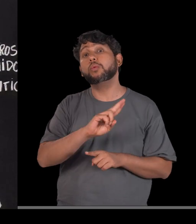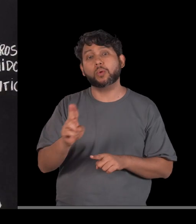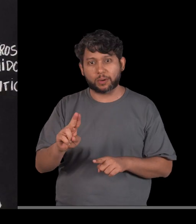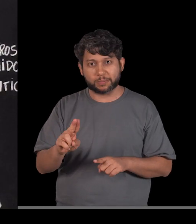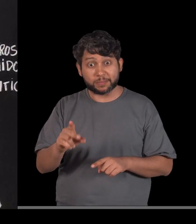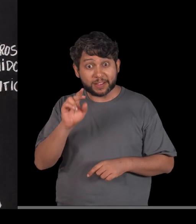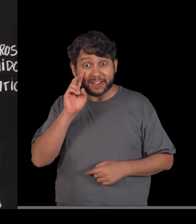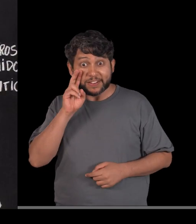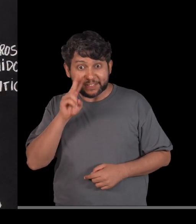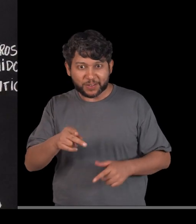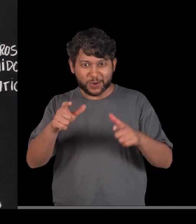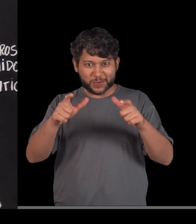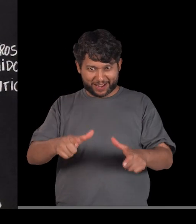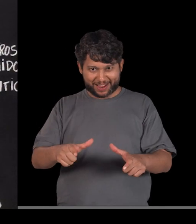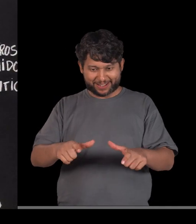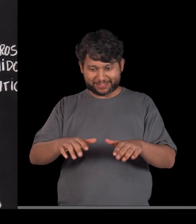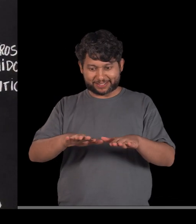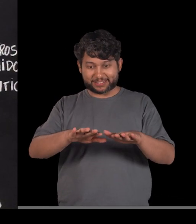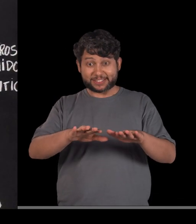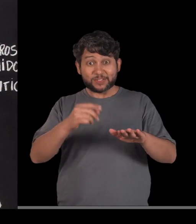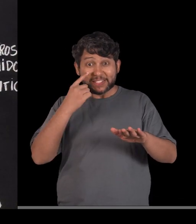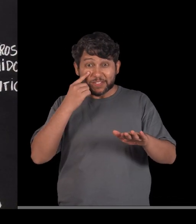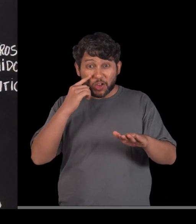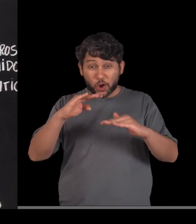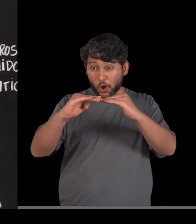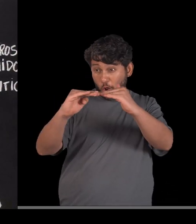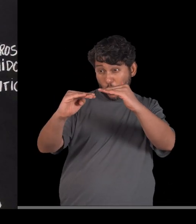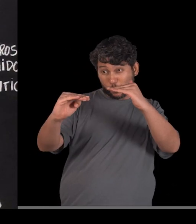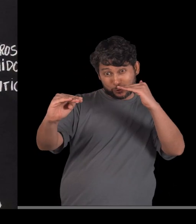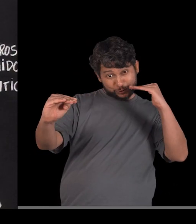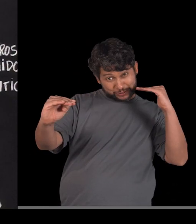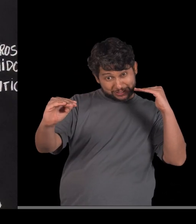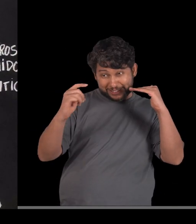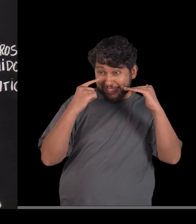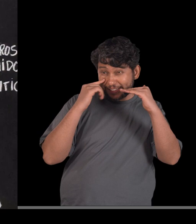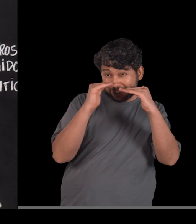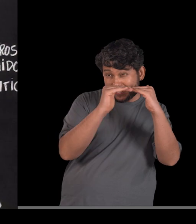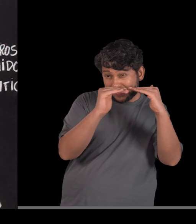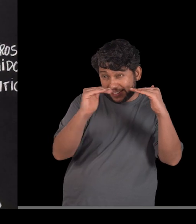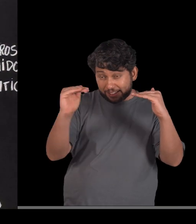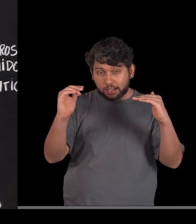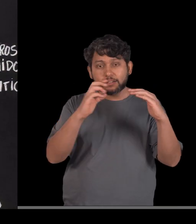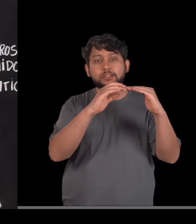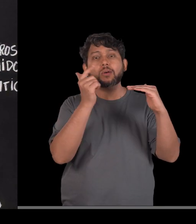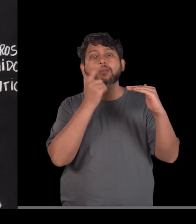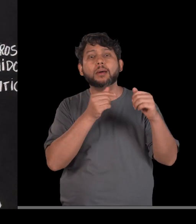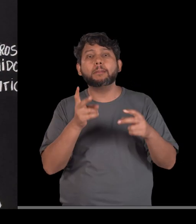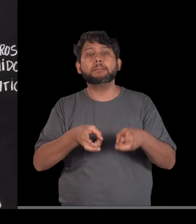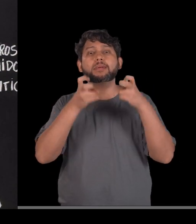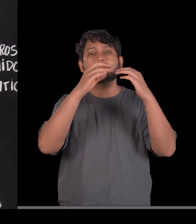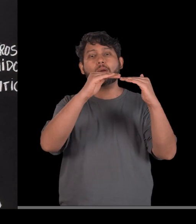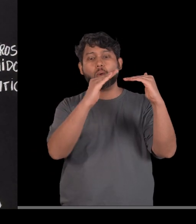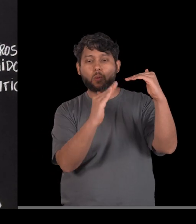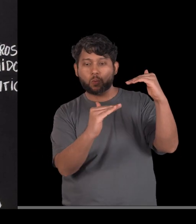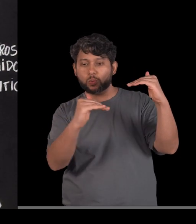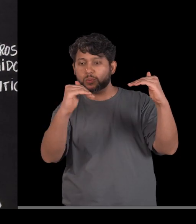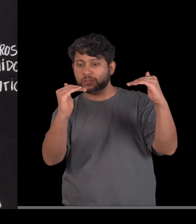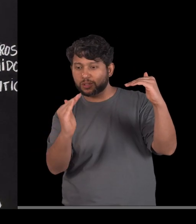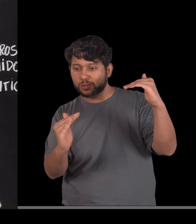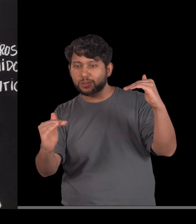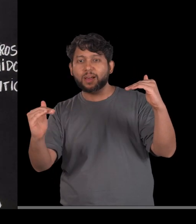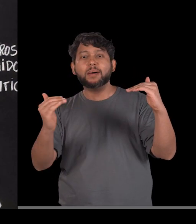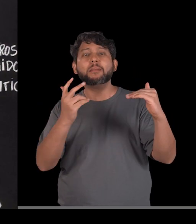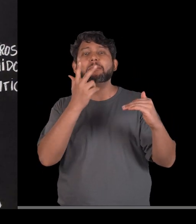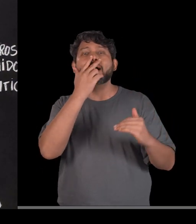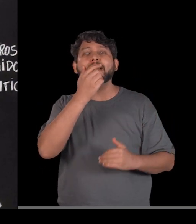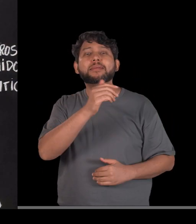esse nome exatamente porque quando eles são olhados ao longe, nós conseguimos perceber ondulações que se lembram ou